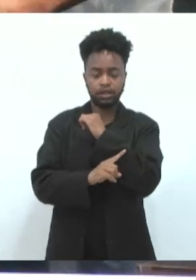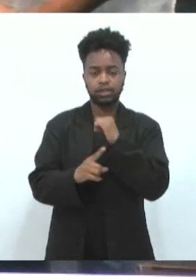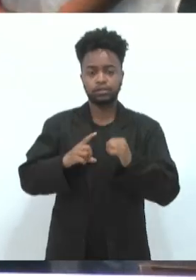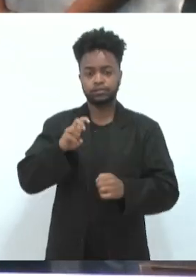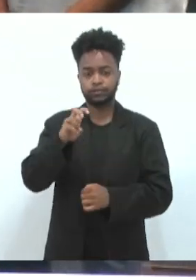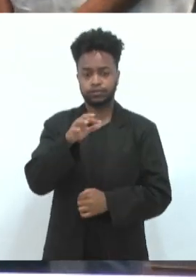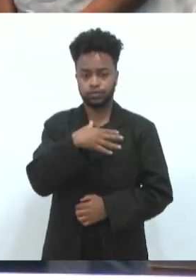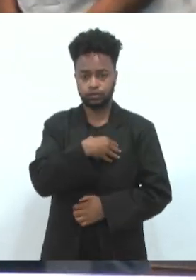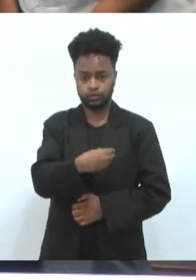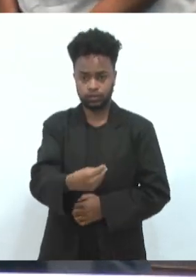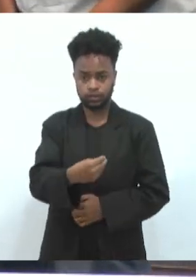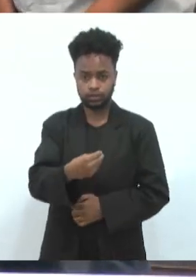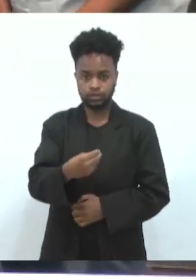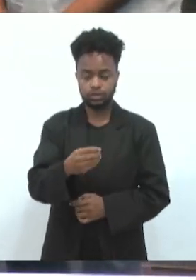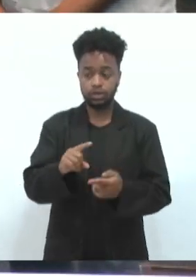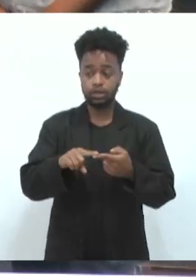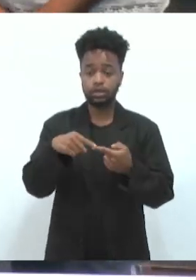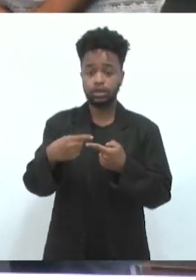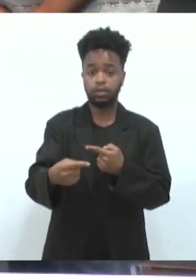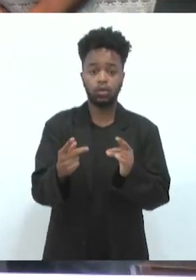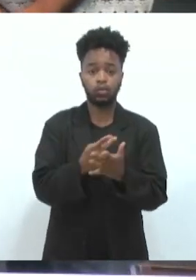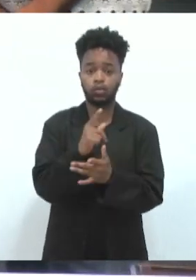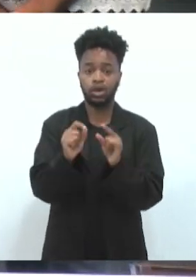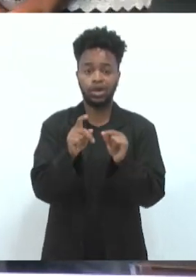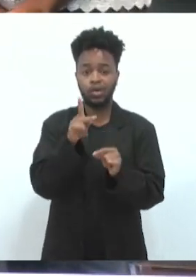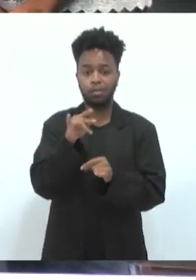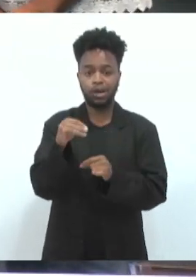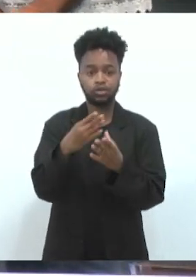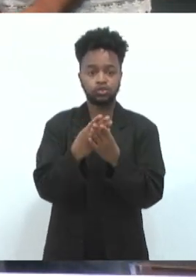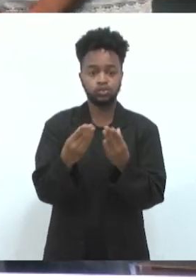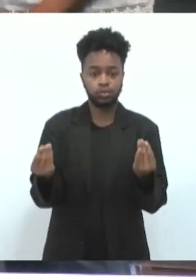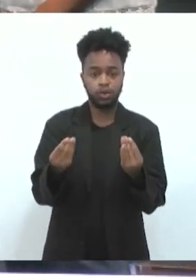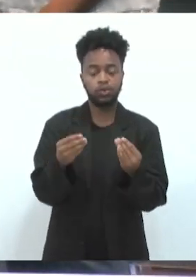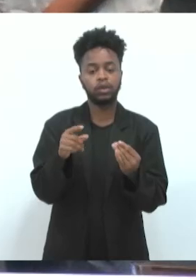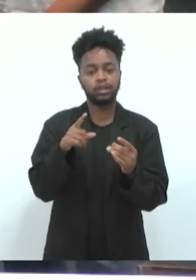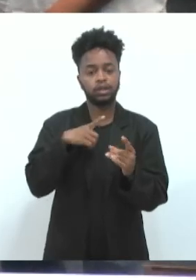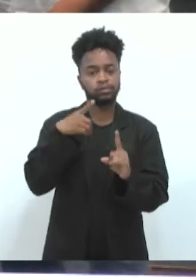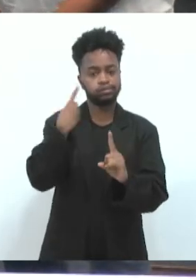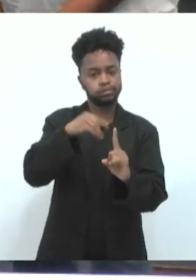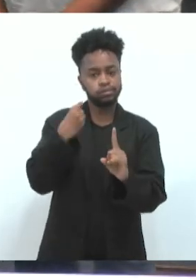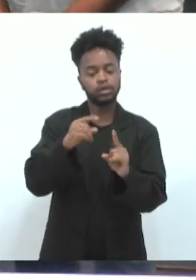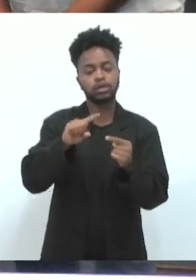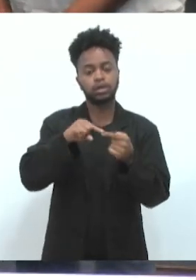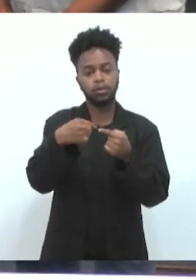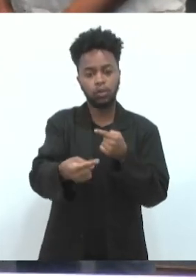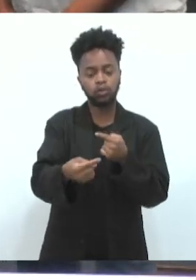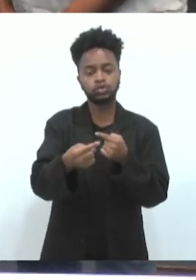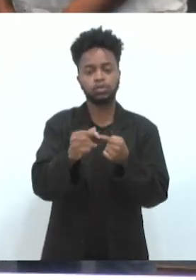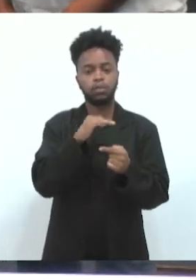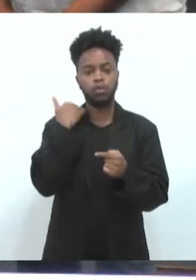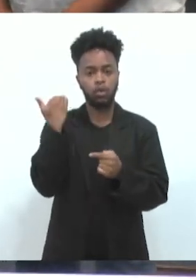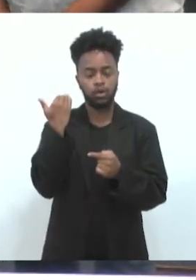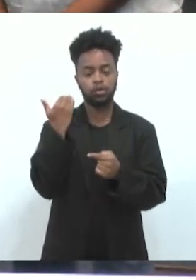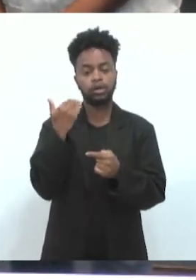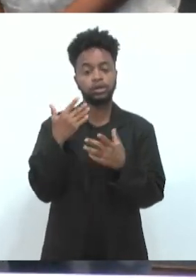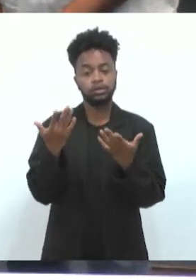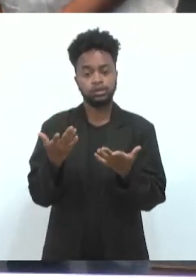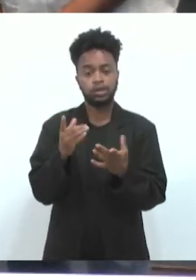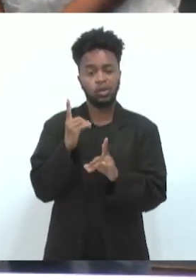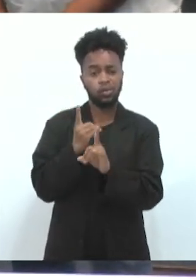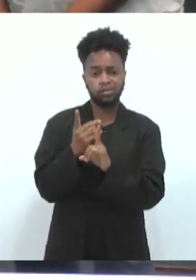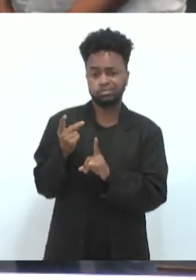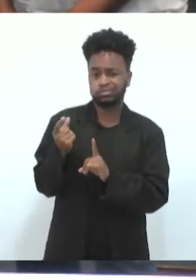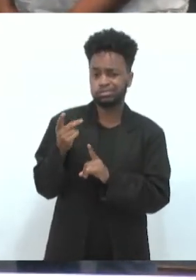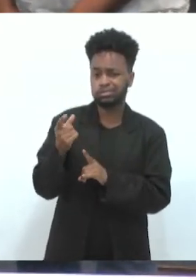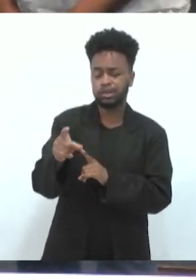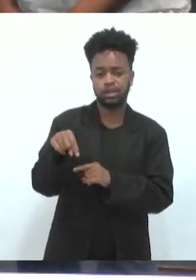pouco o pai é desaparecido, é torturado, é morto, isso é ocultado por tanto tempo.